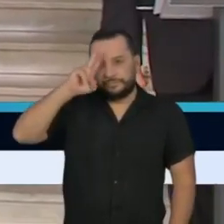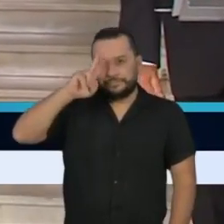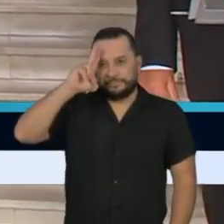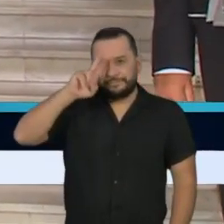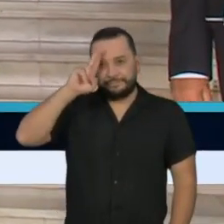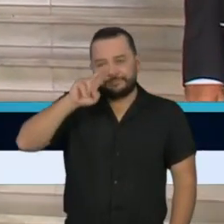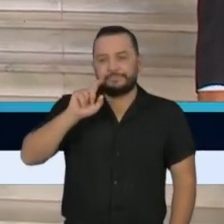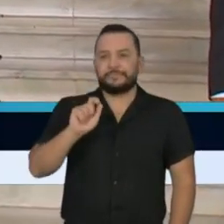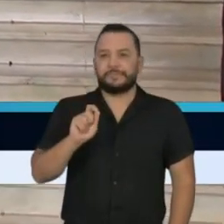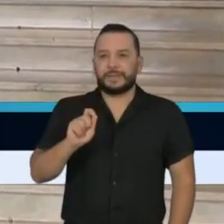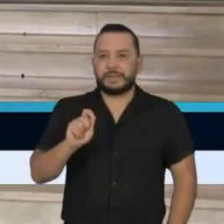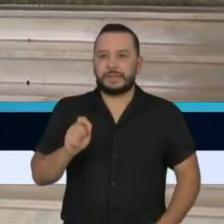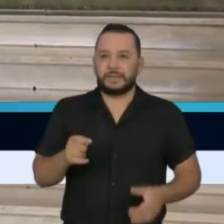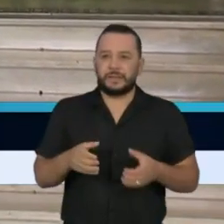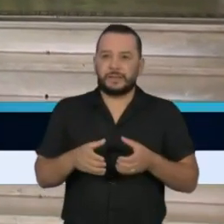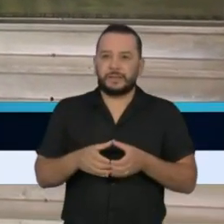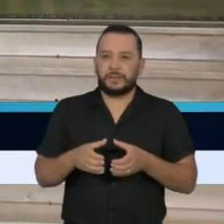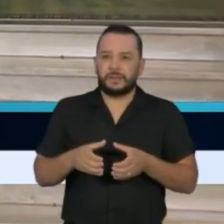o grupo